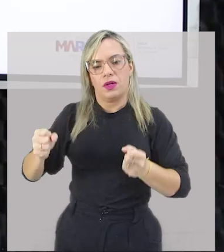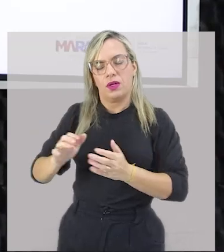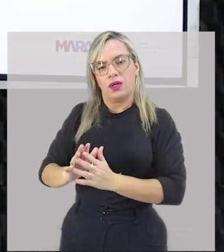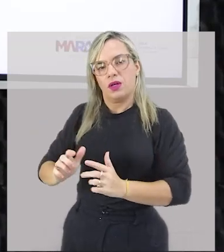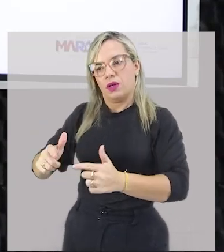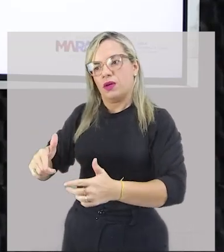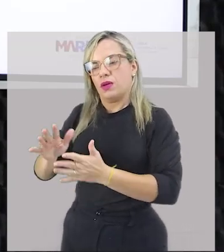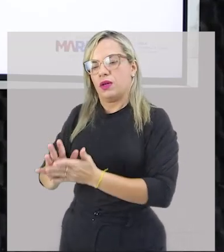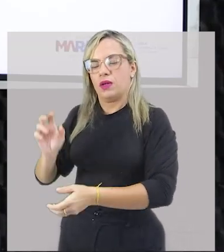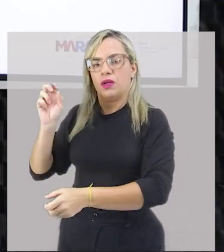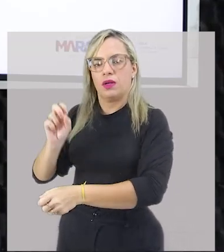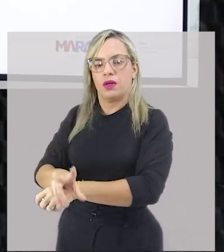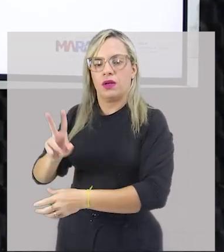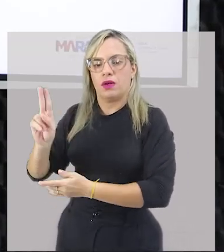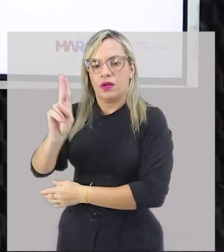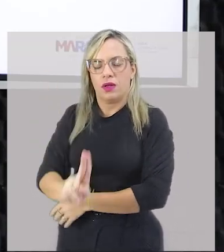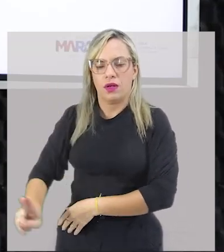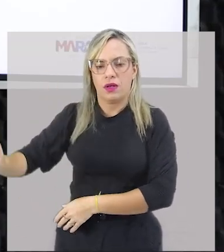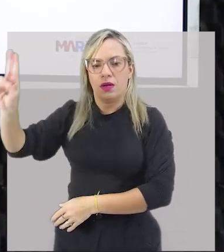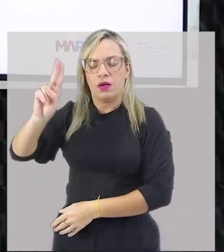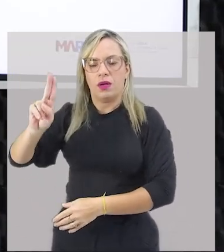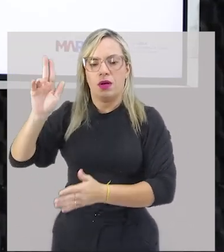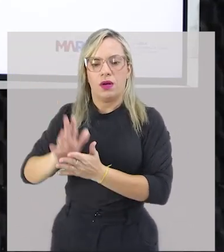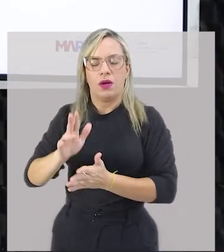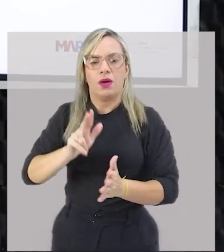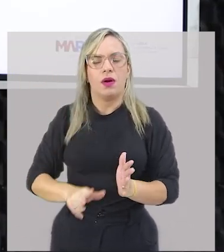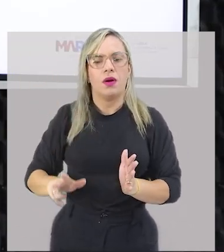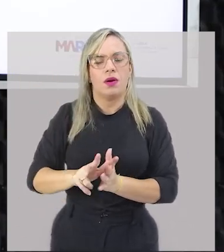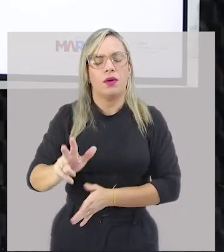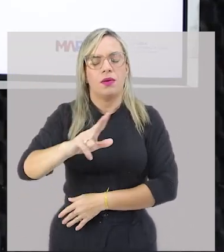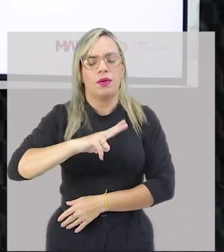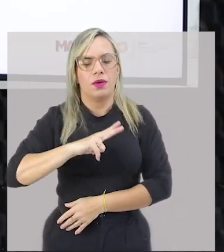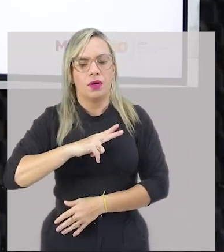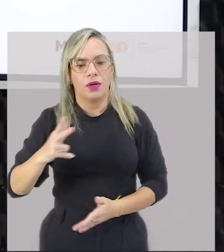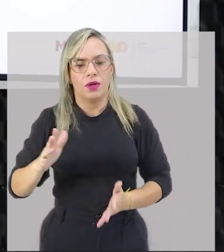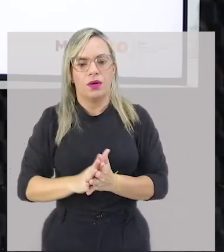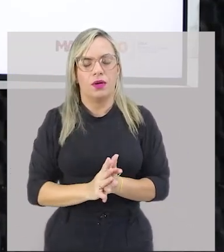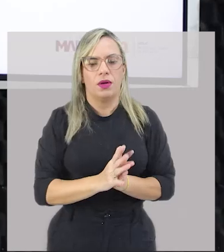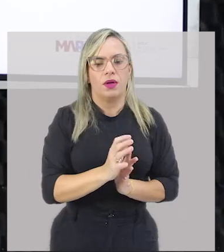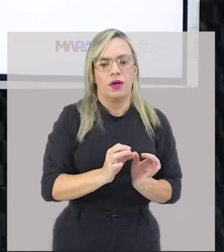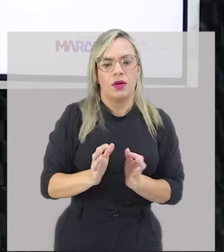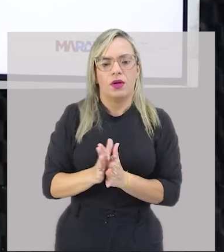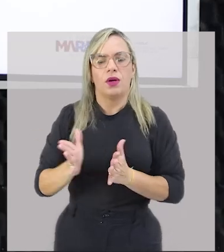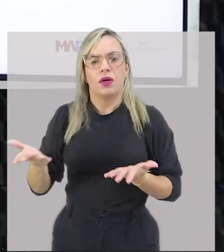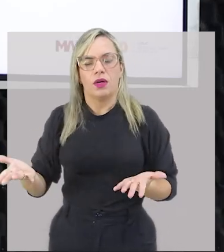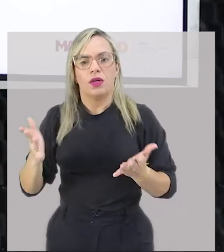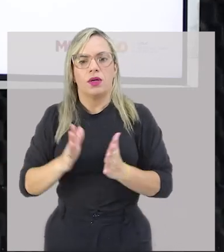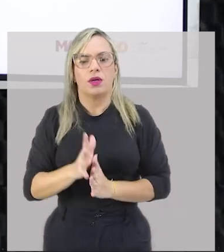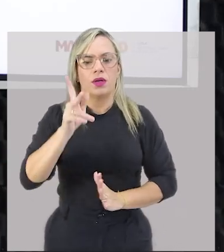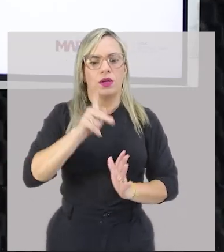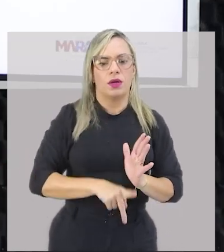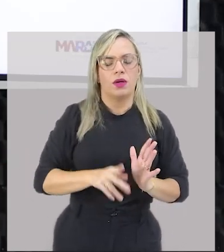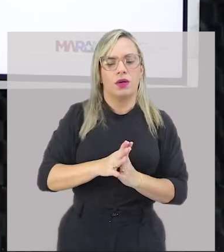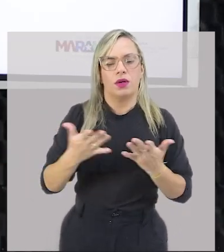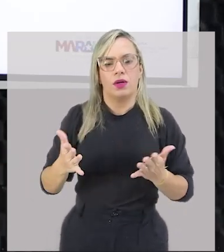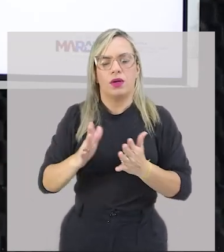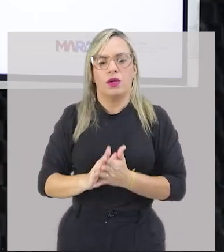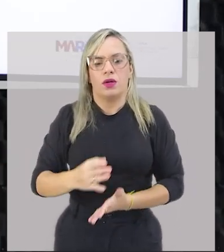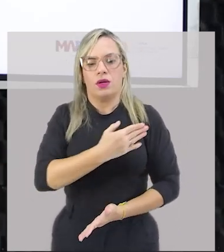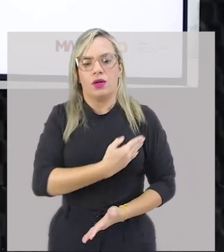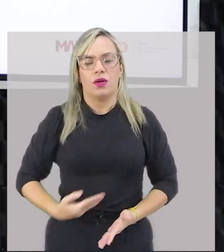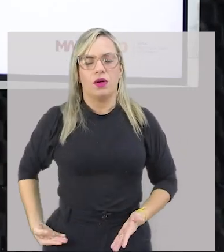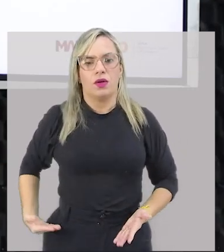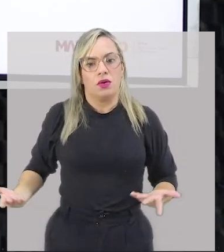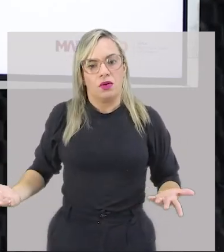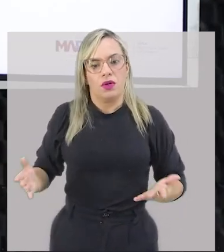uma vaga numa universidade particular através dos programas do governo, né? Você